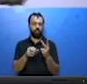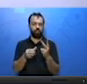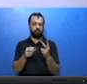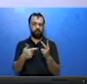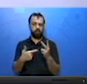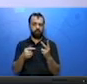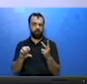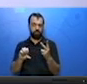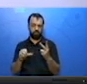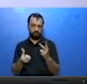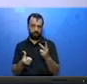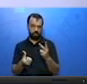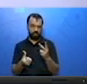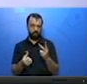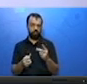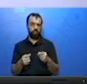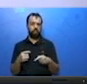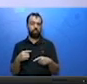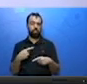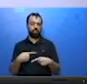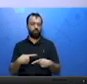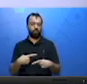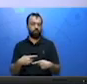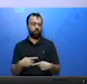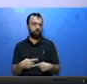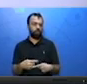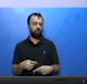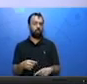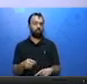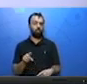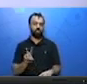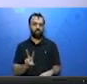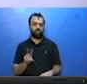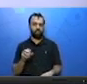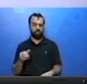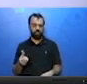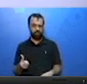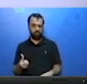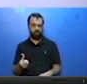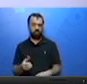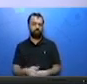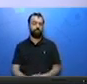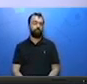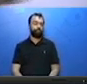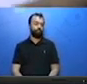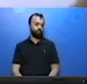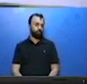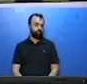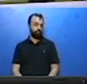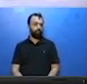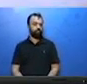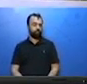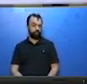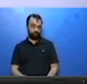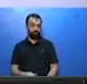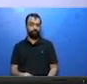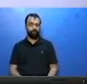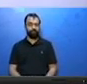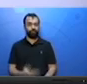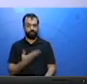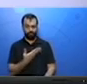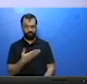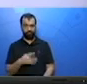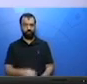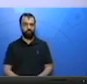resultado. Fiz de jeitos diferentes, mas os dois jeitos estão certos. Deu 26 aqui, vai dar 26 aqui também.